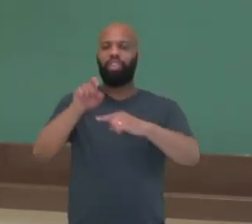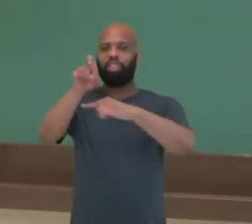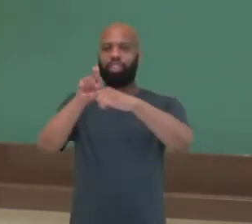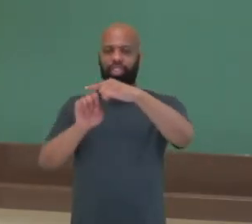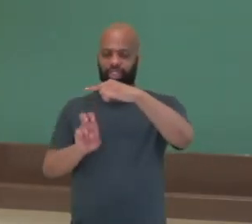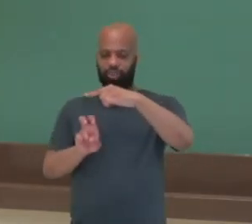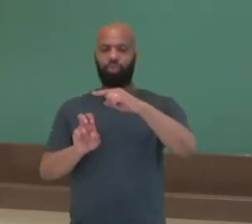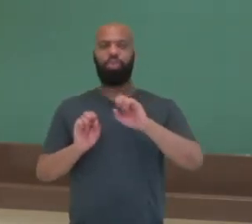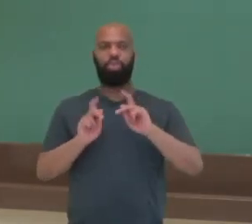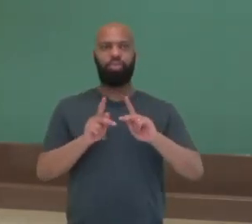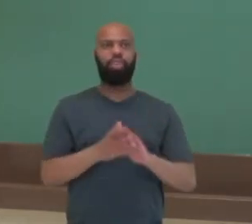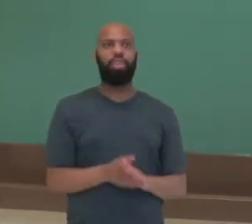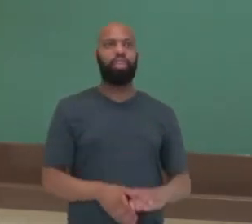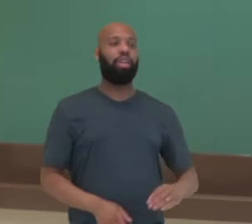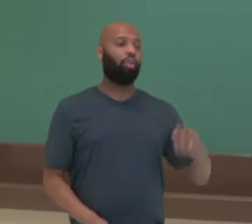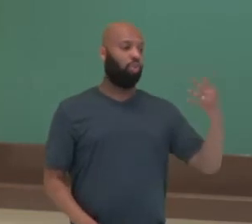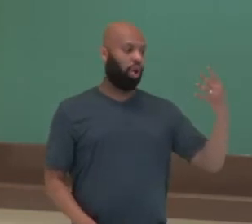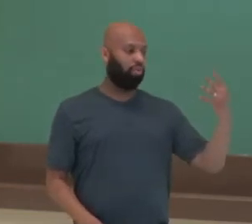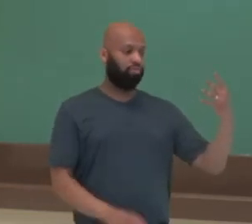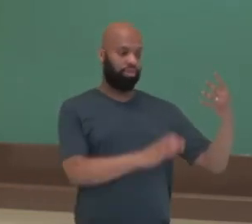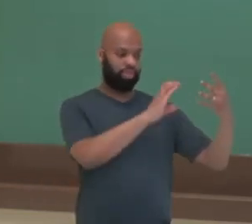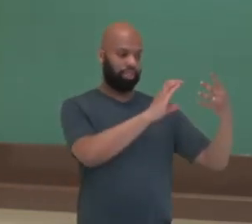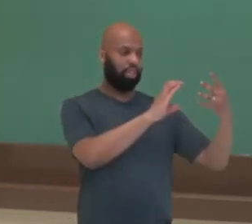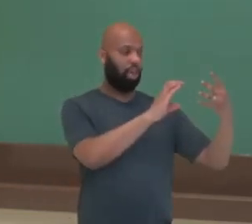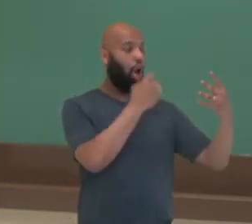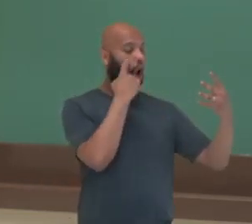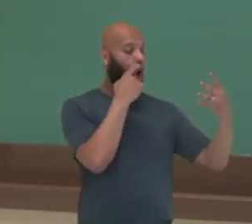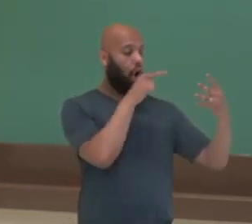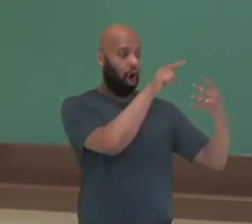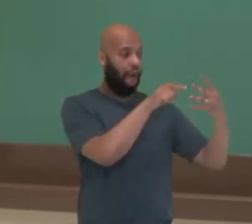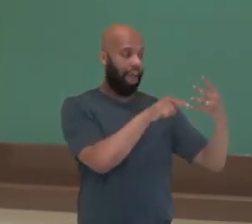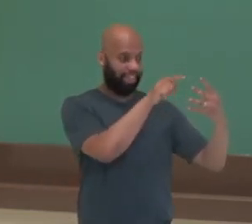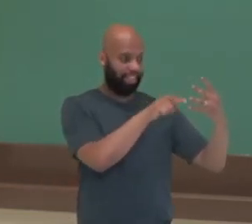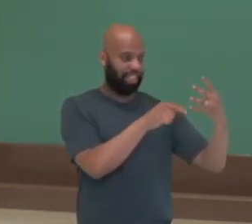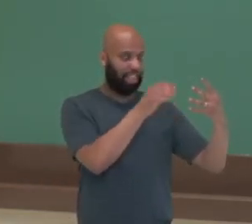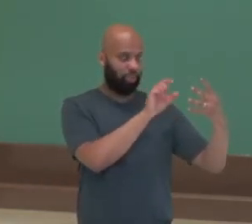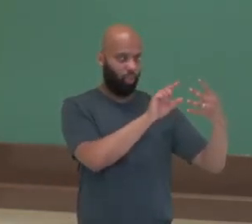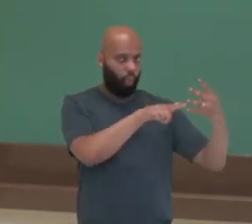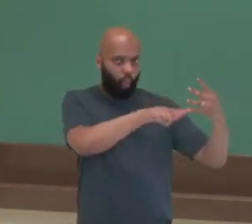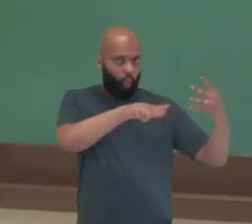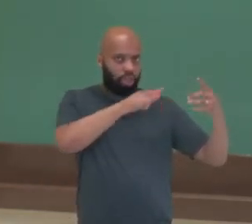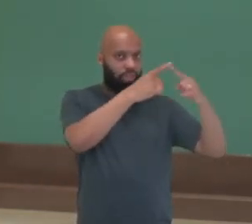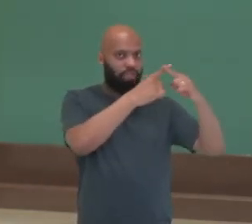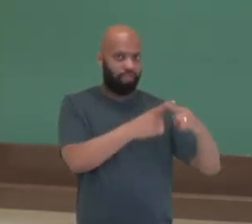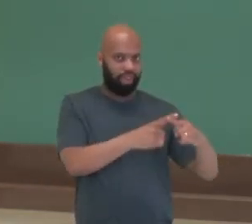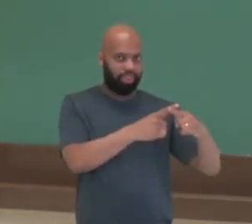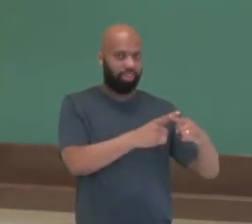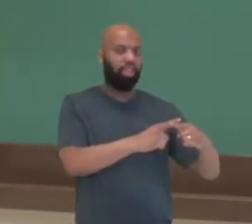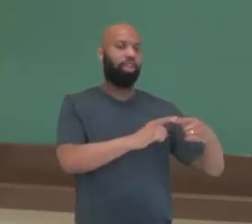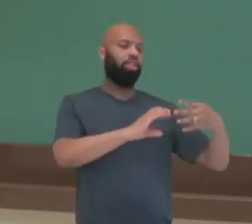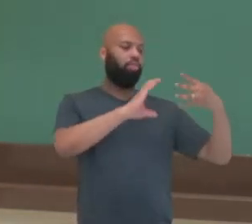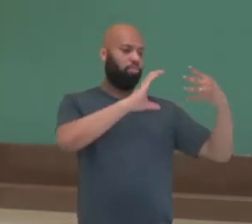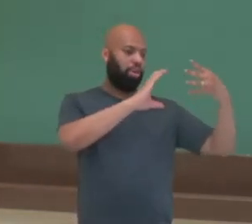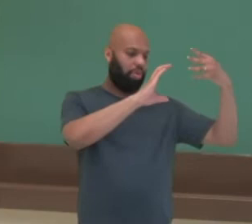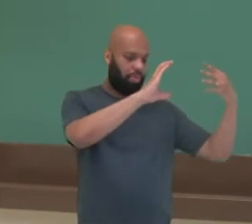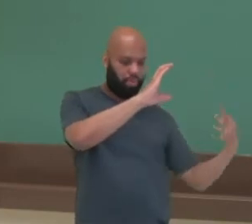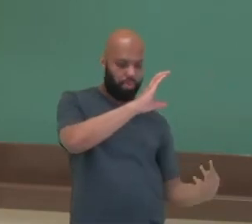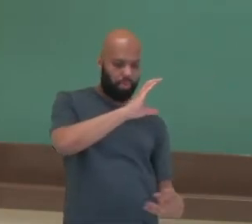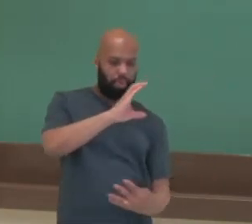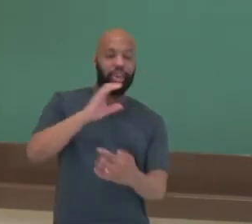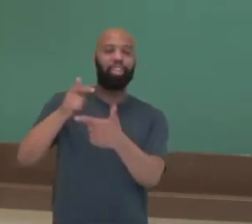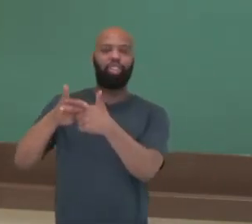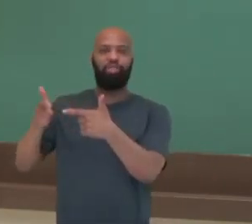X. Novamente, 4 está multiplicando, passa para o outro lado da igualdade, dividindo. Tudo